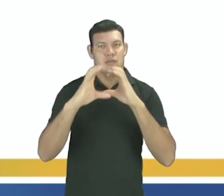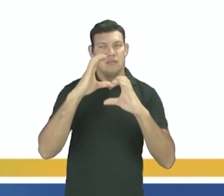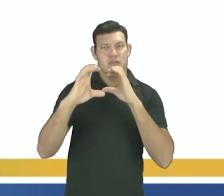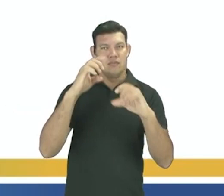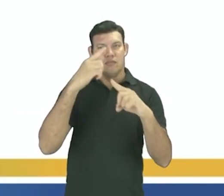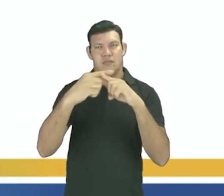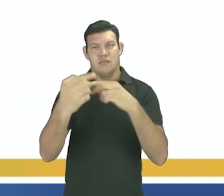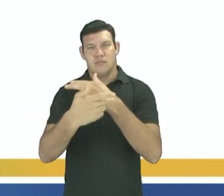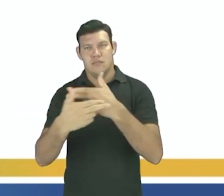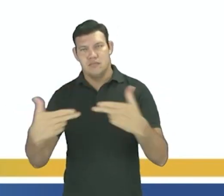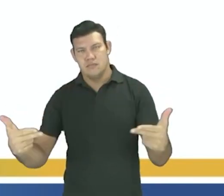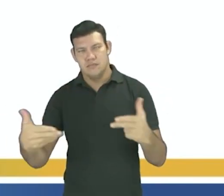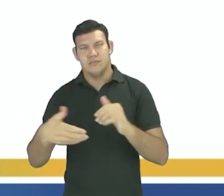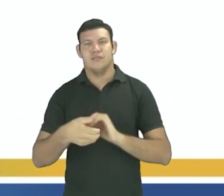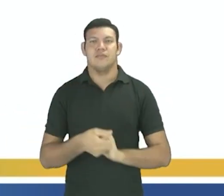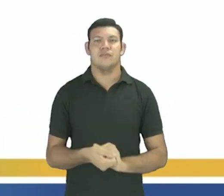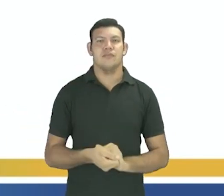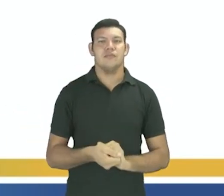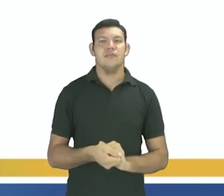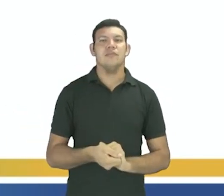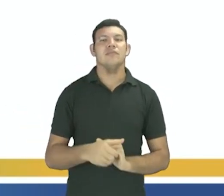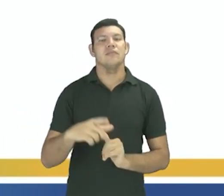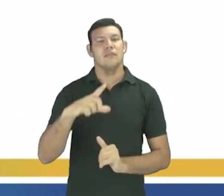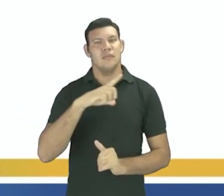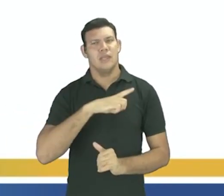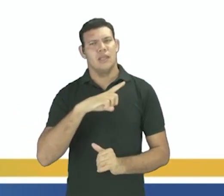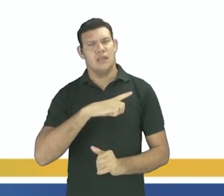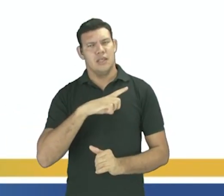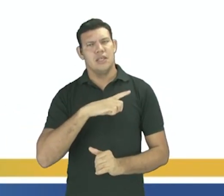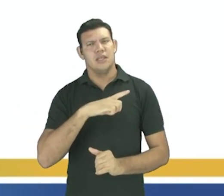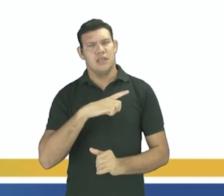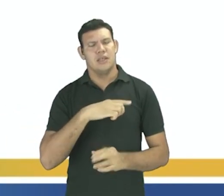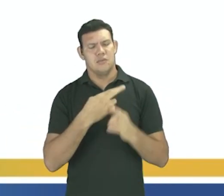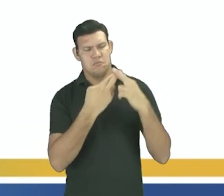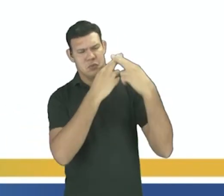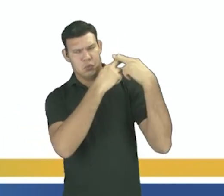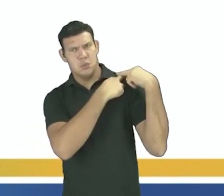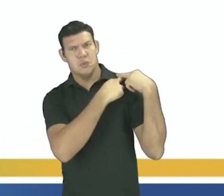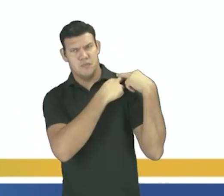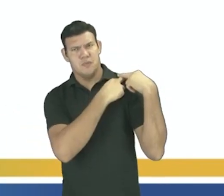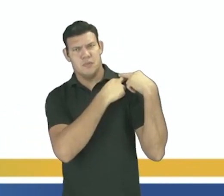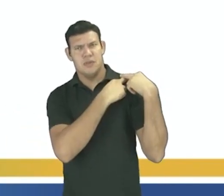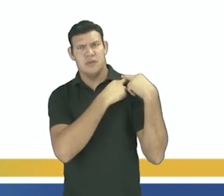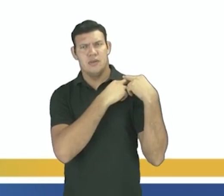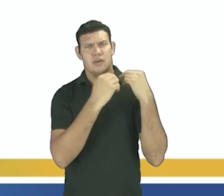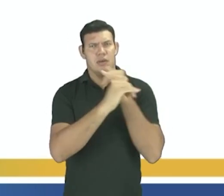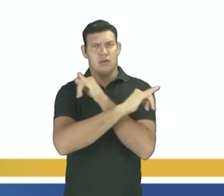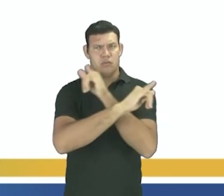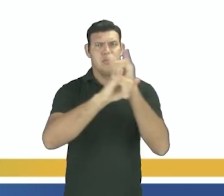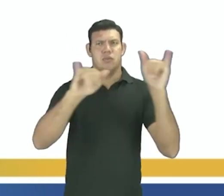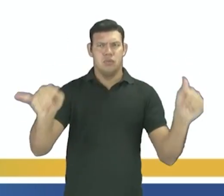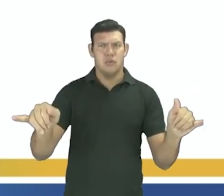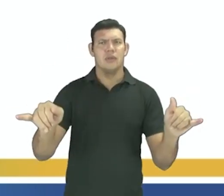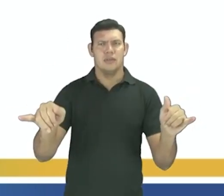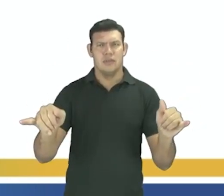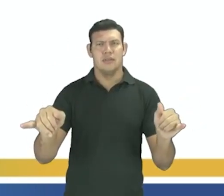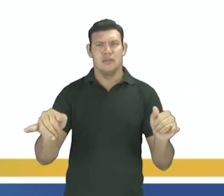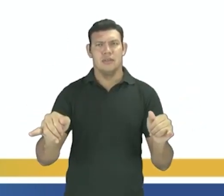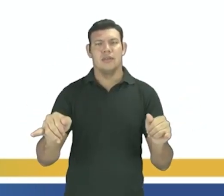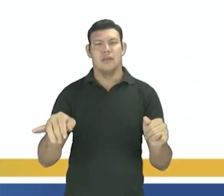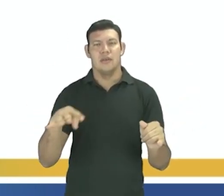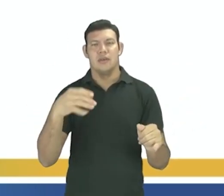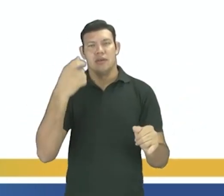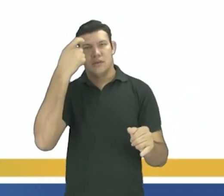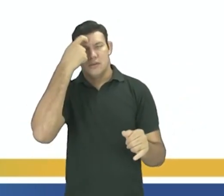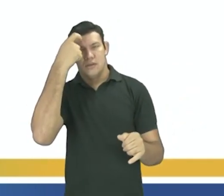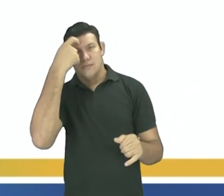tá bom? Se tem essa função de levar informação, de levar o conhecimento, de trazer uma reivindicação